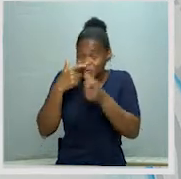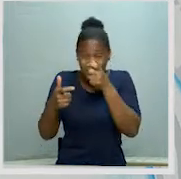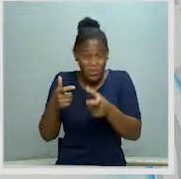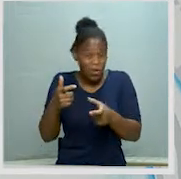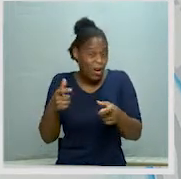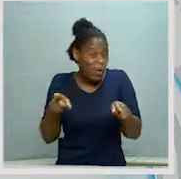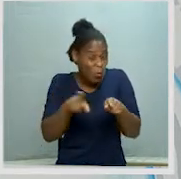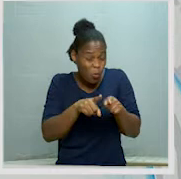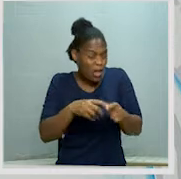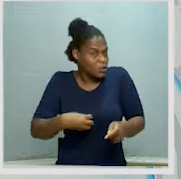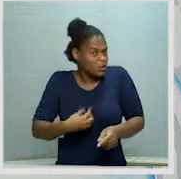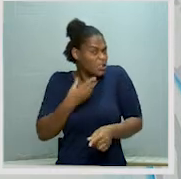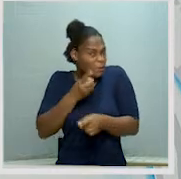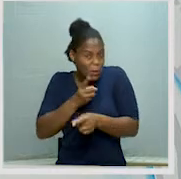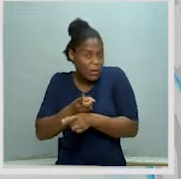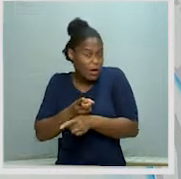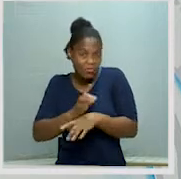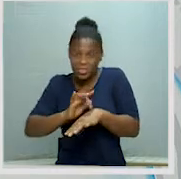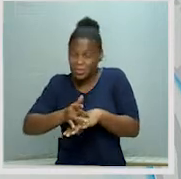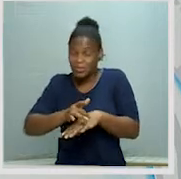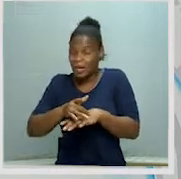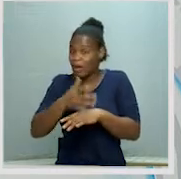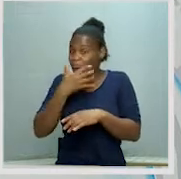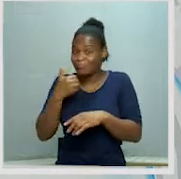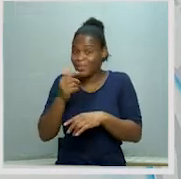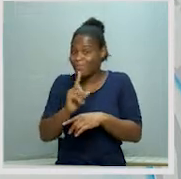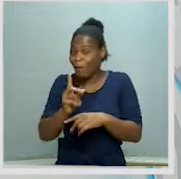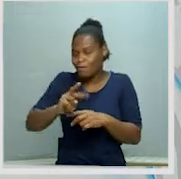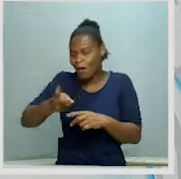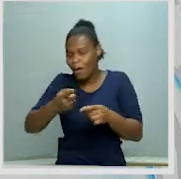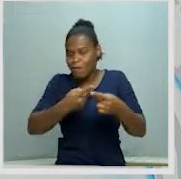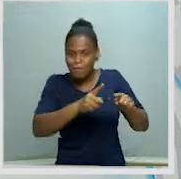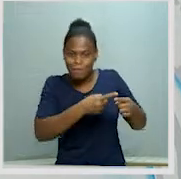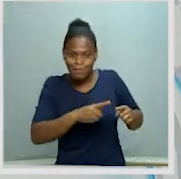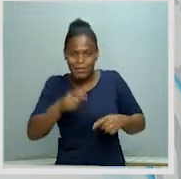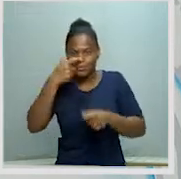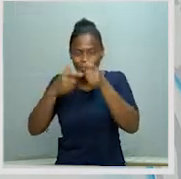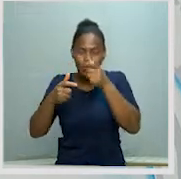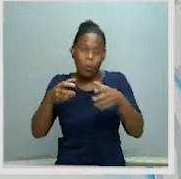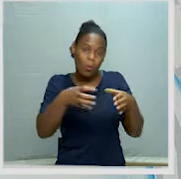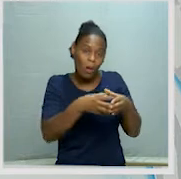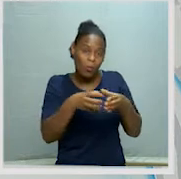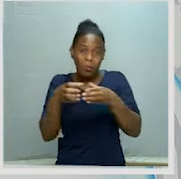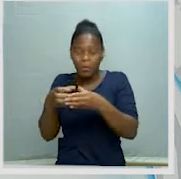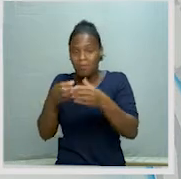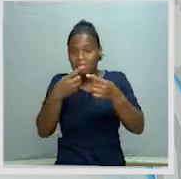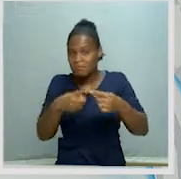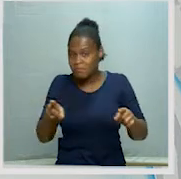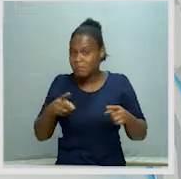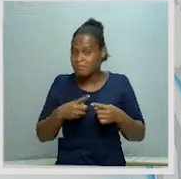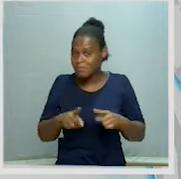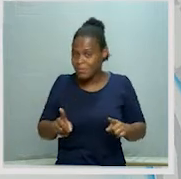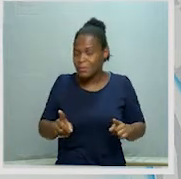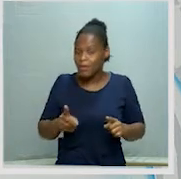tem a mesma sensibilidade estética. Varia de pessoa para pessoa, de comunidade para